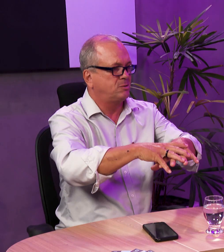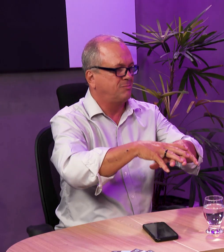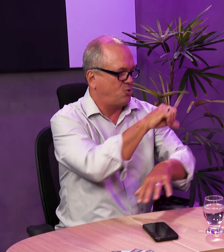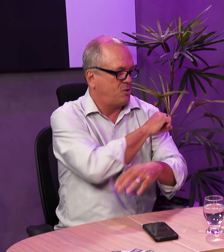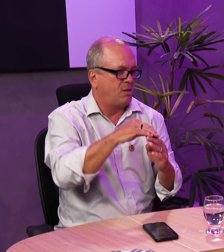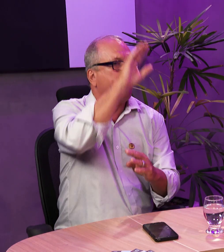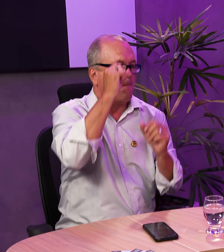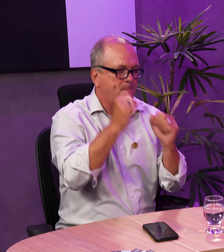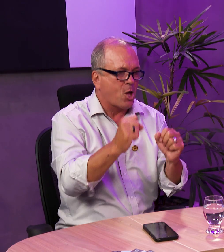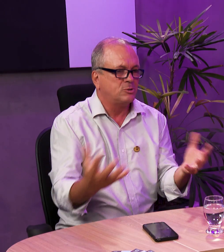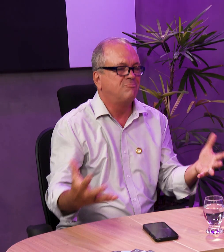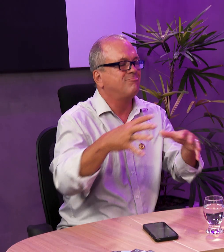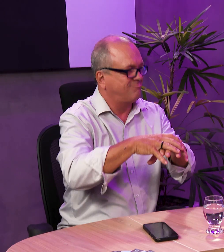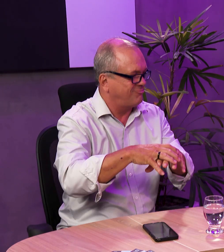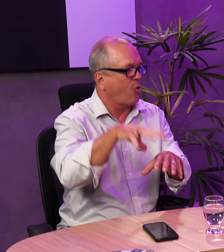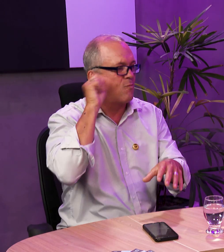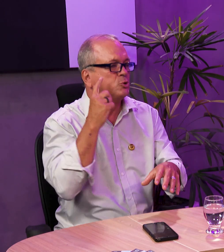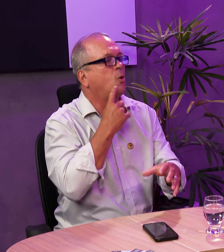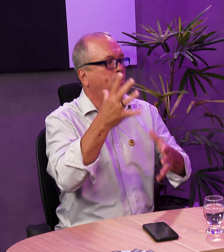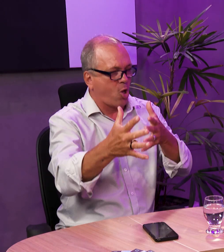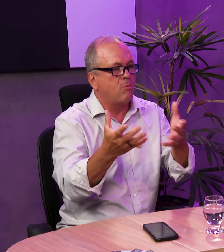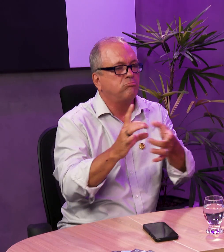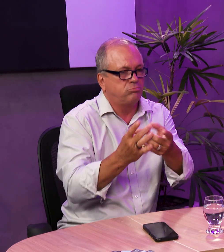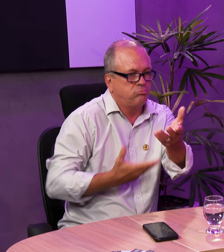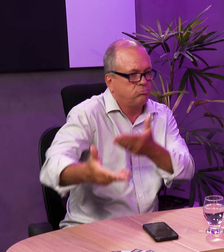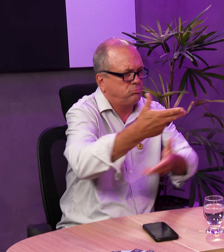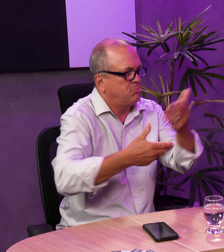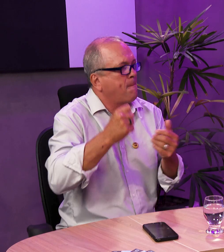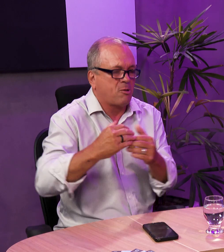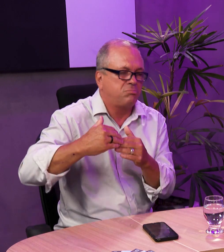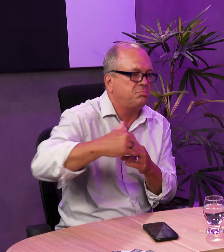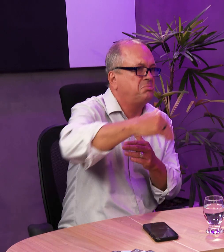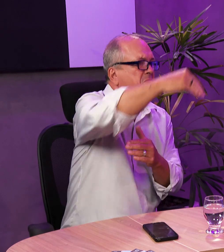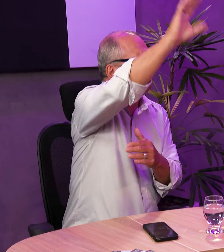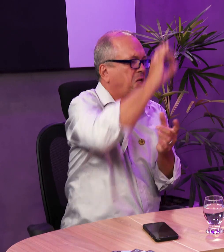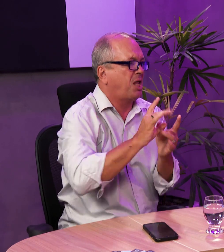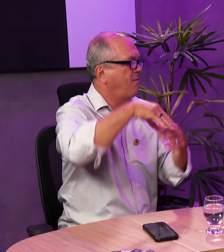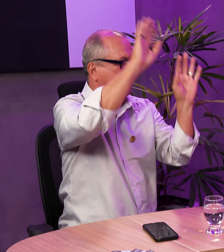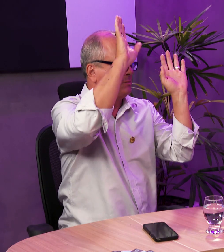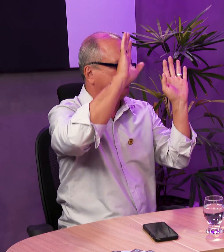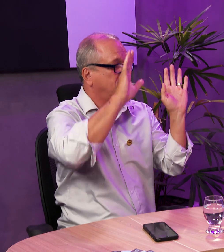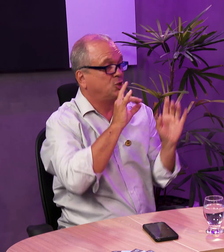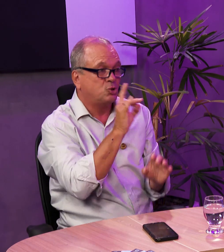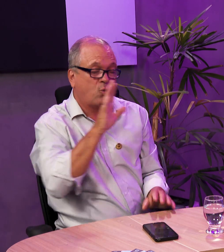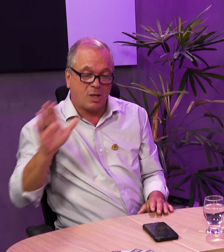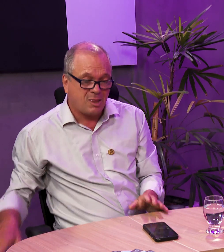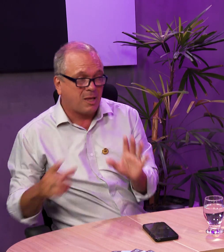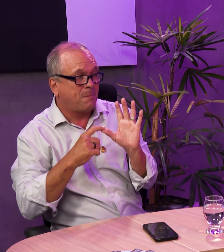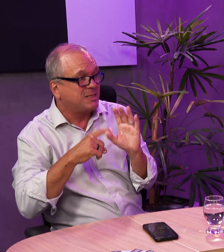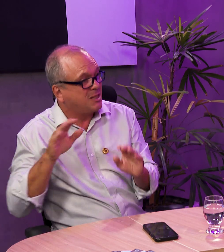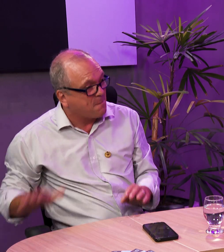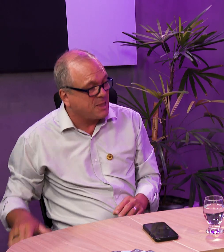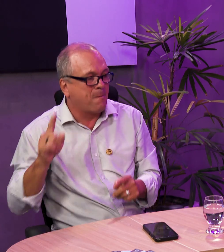ensino, na área da educação, eu acho que deva ser agregado. Então, não é algo que a gente deva excluir, mas